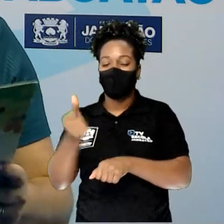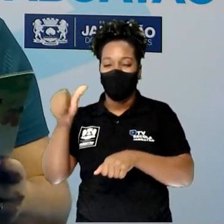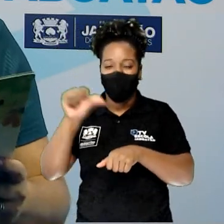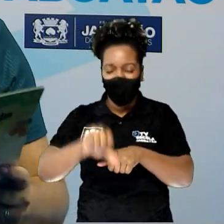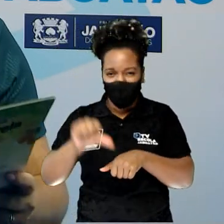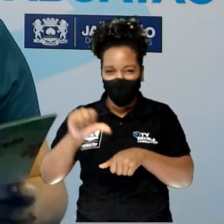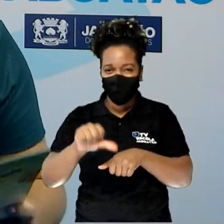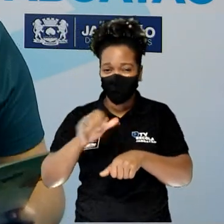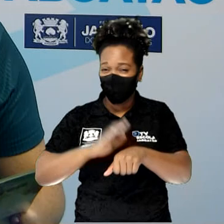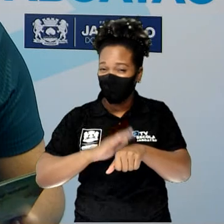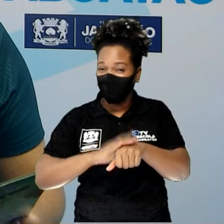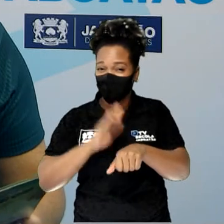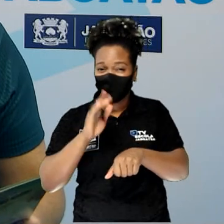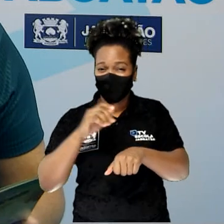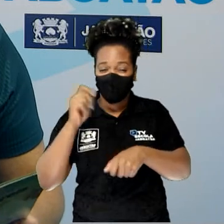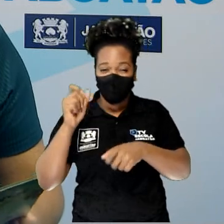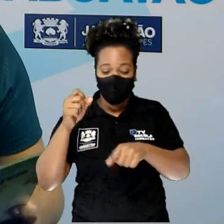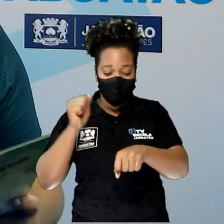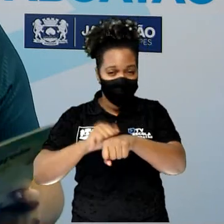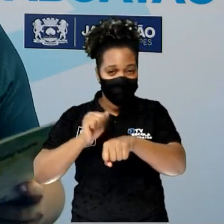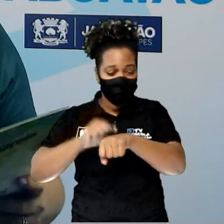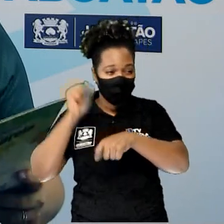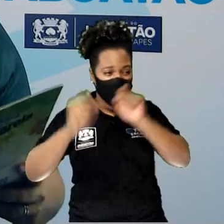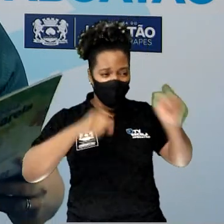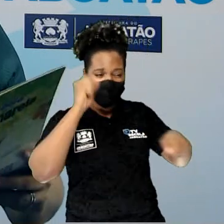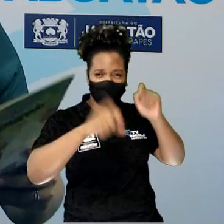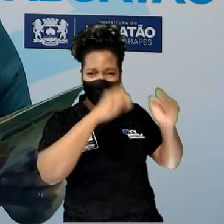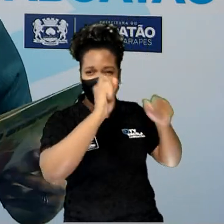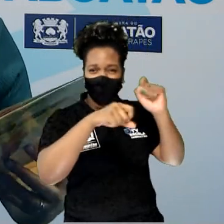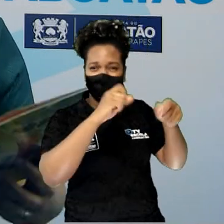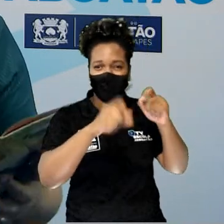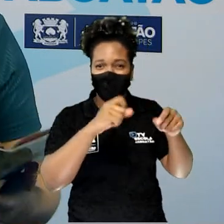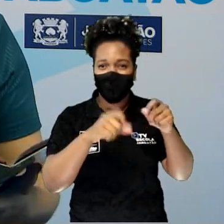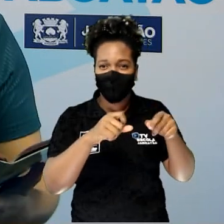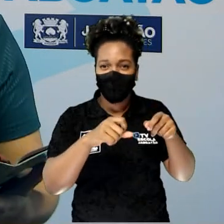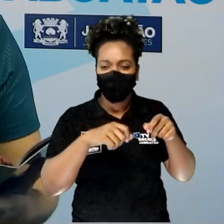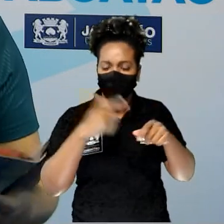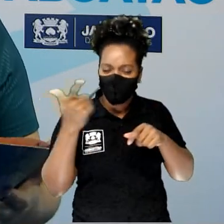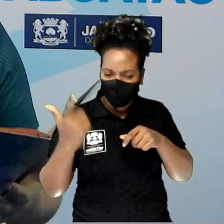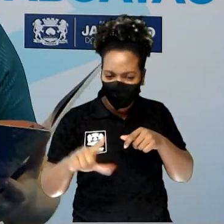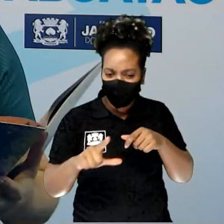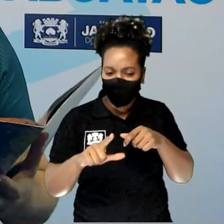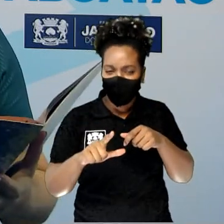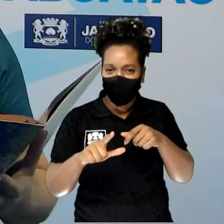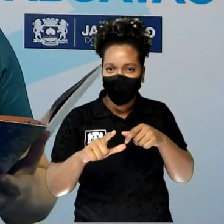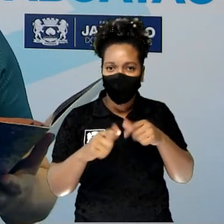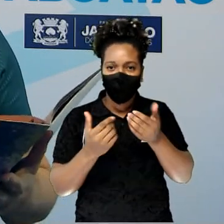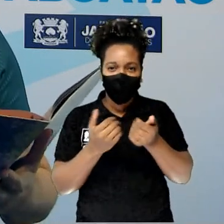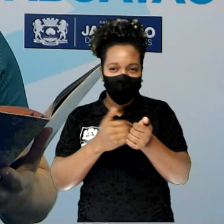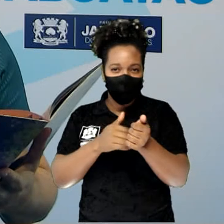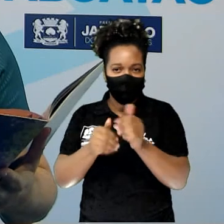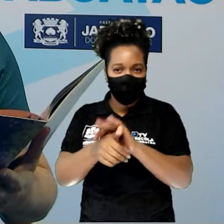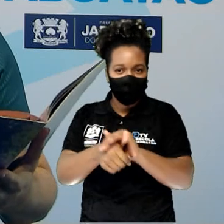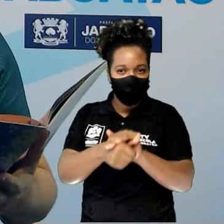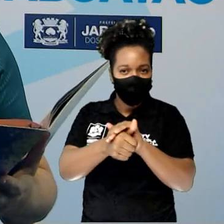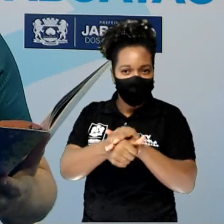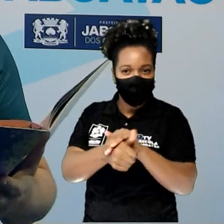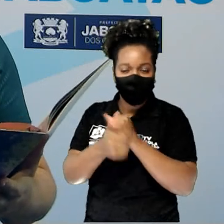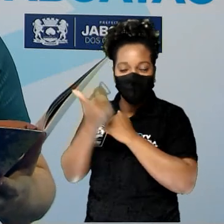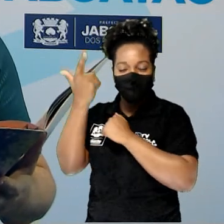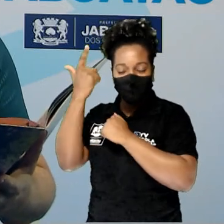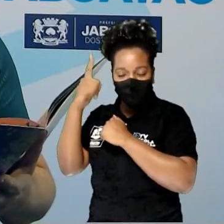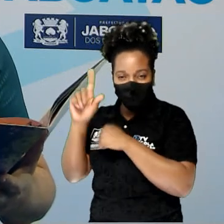o bicho, várias pedras nele ela atirou. E outra vez o jabuti pelo casco foi protegido, livrou-se daquele